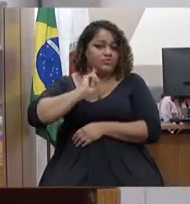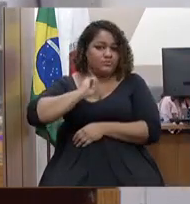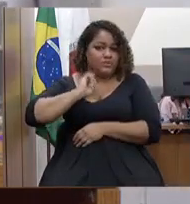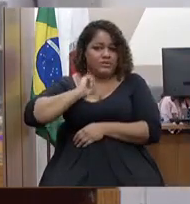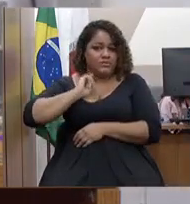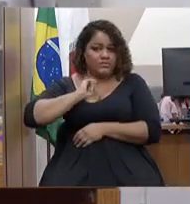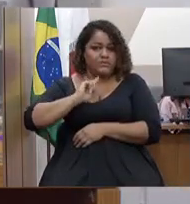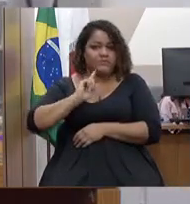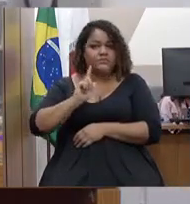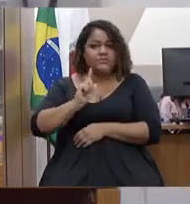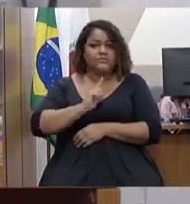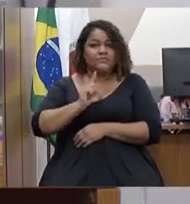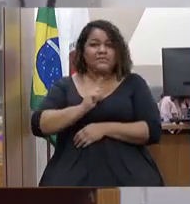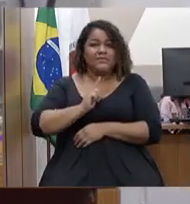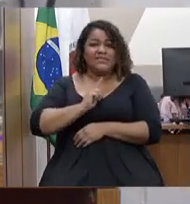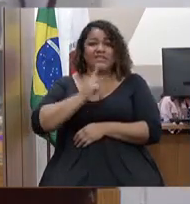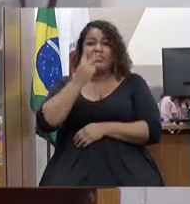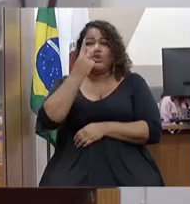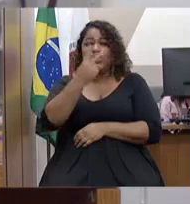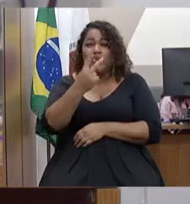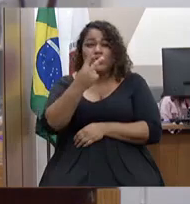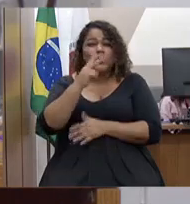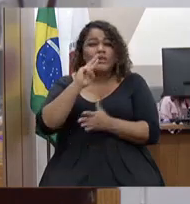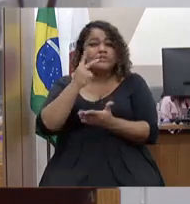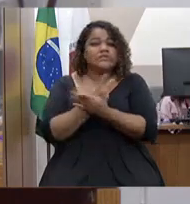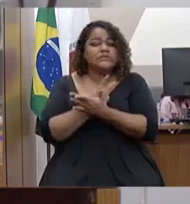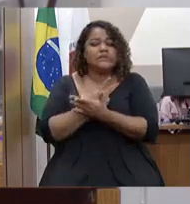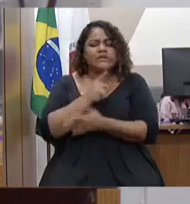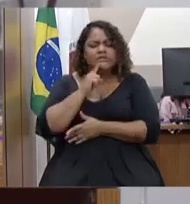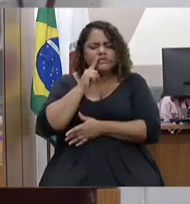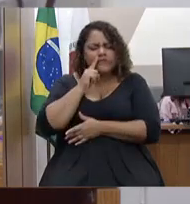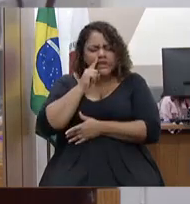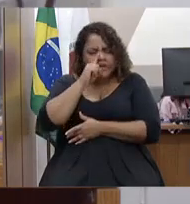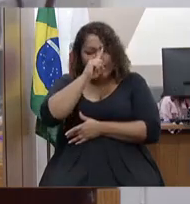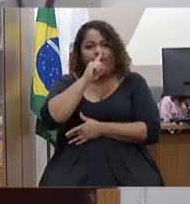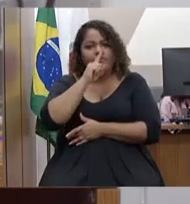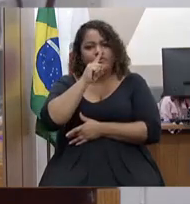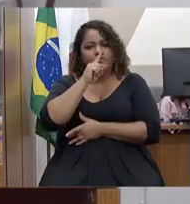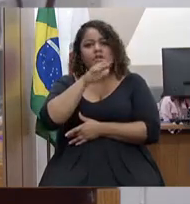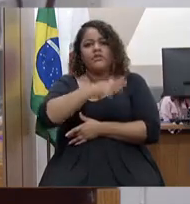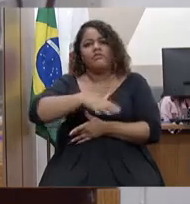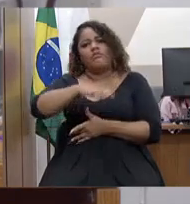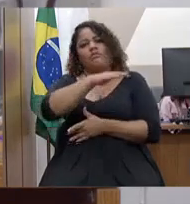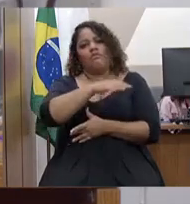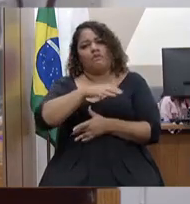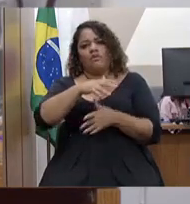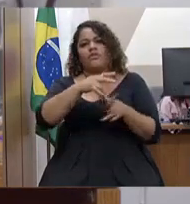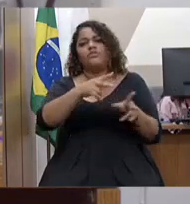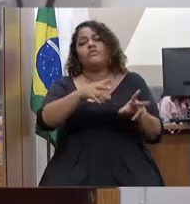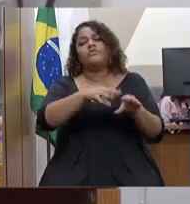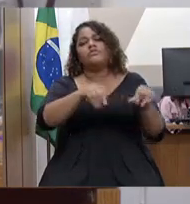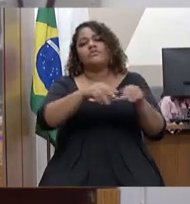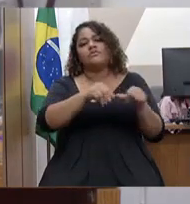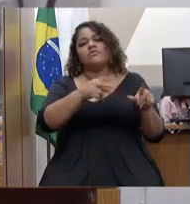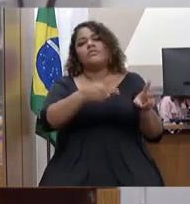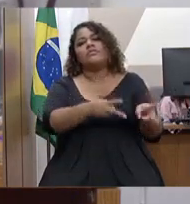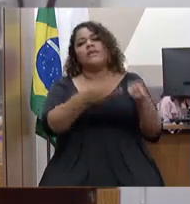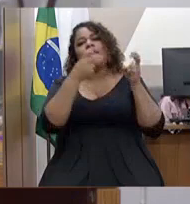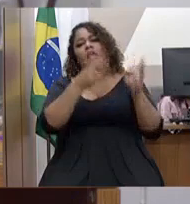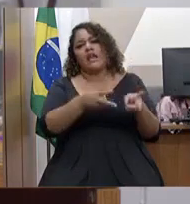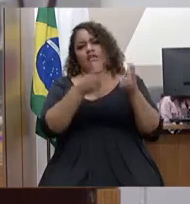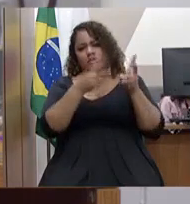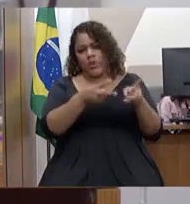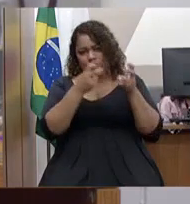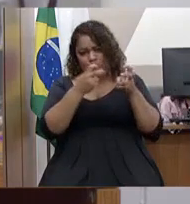dois acidentes muito graves na mineração que foi em Mariana e que foi em Brumadinho maiores acidentes